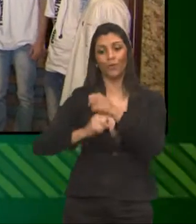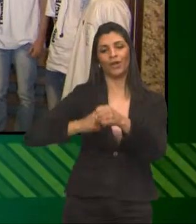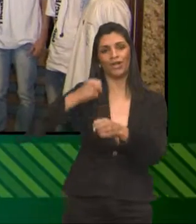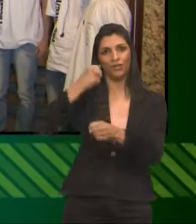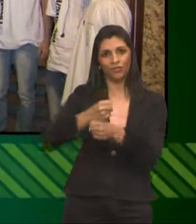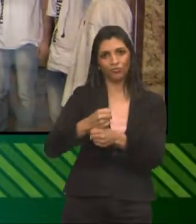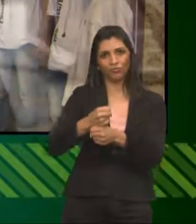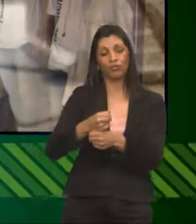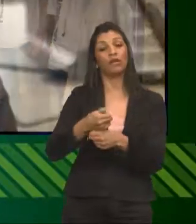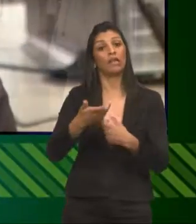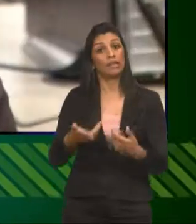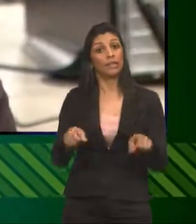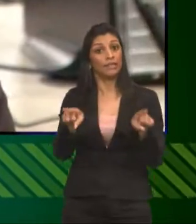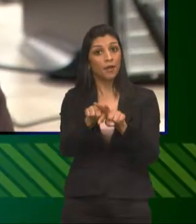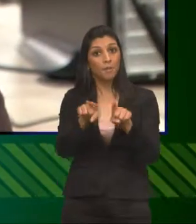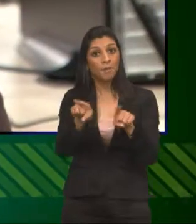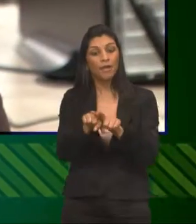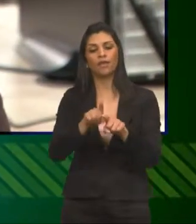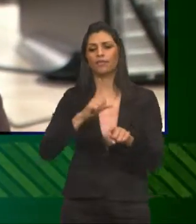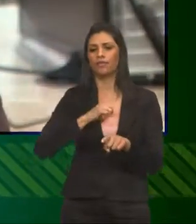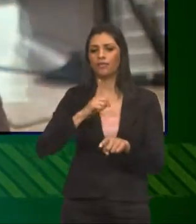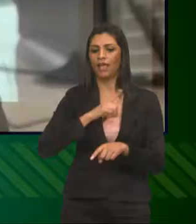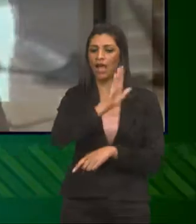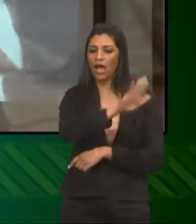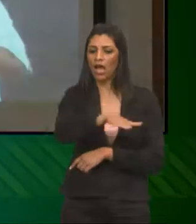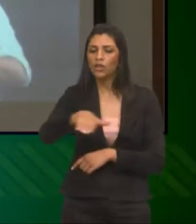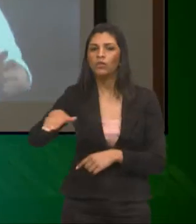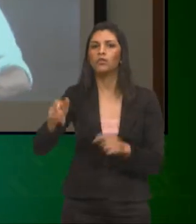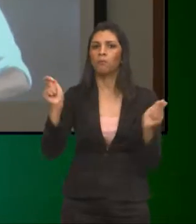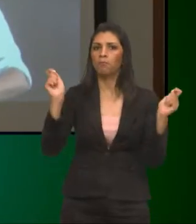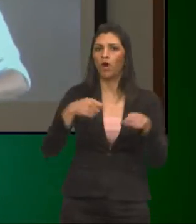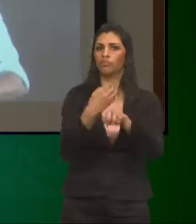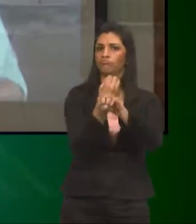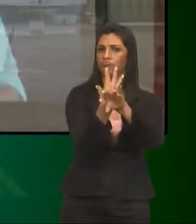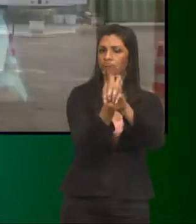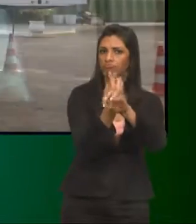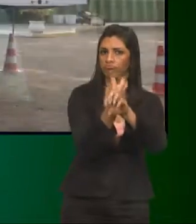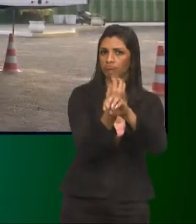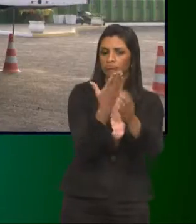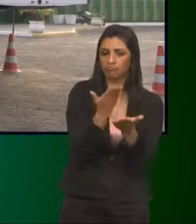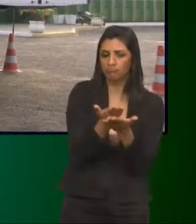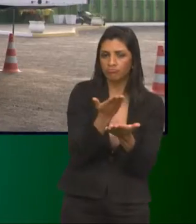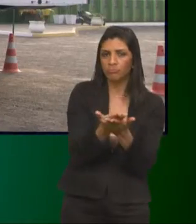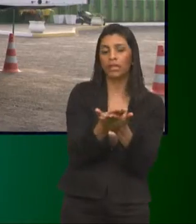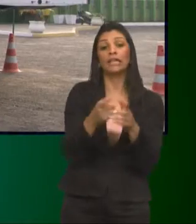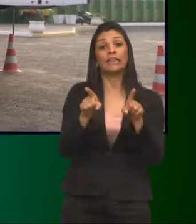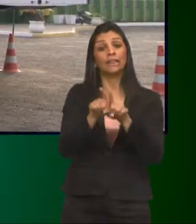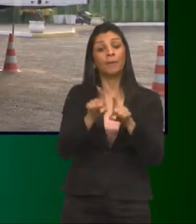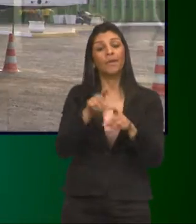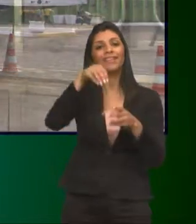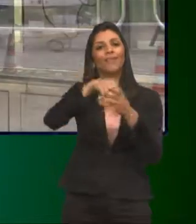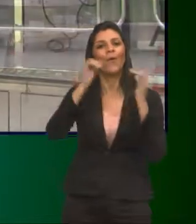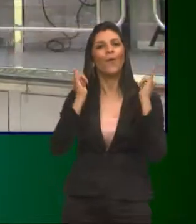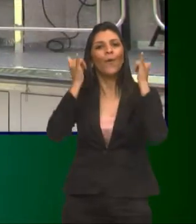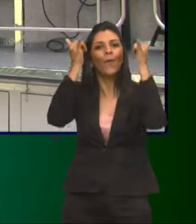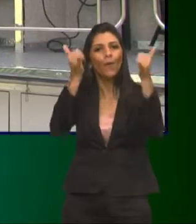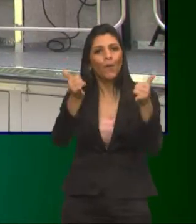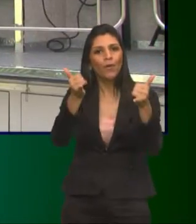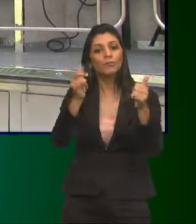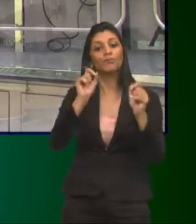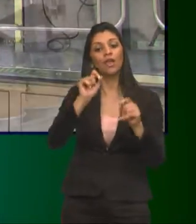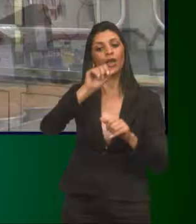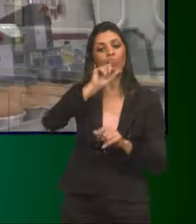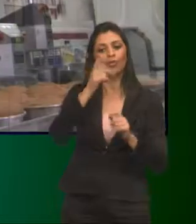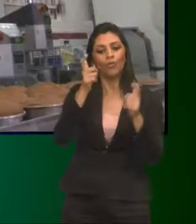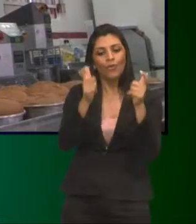ao ano. A capacitação também vai até os alunos pelo ensino à distância e através das unidades móveis, que